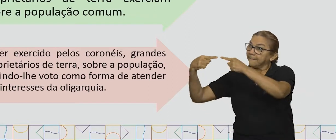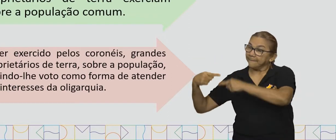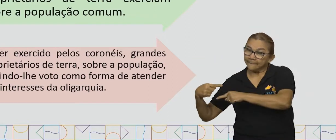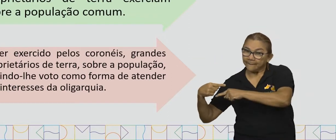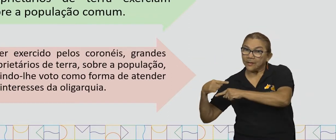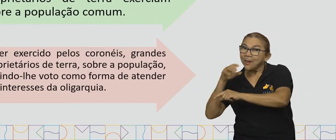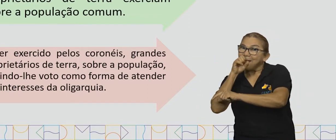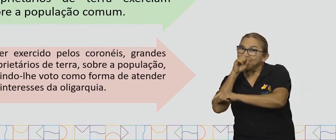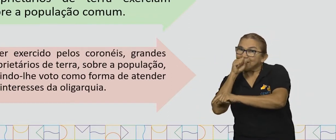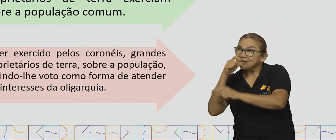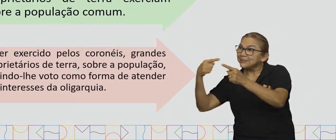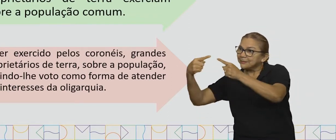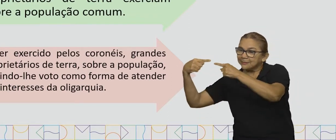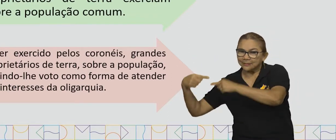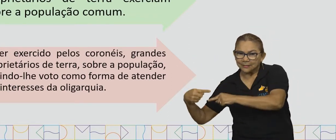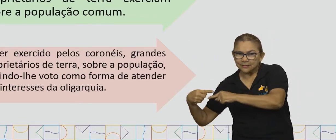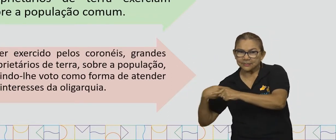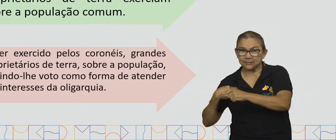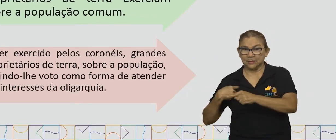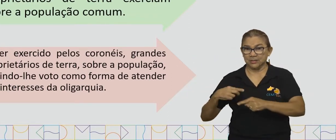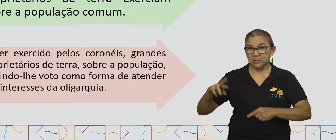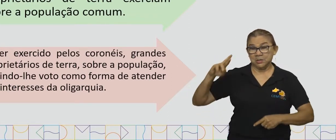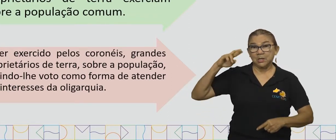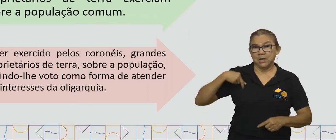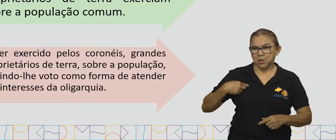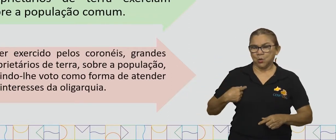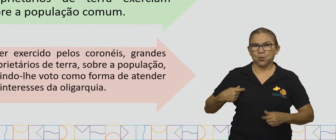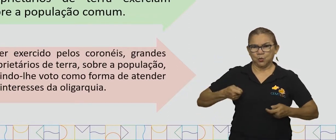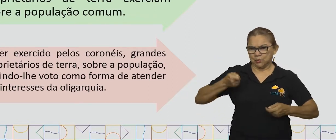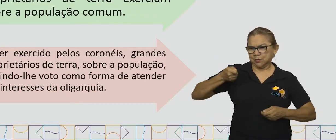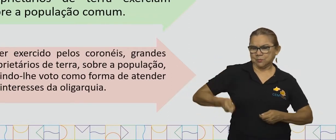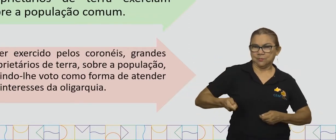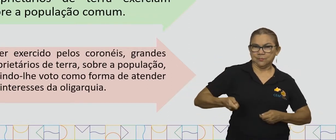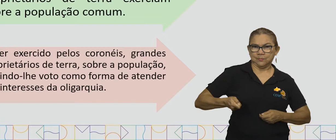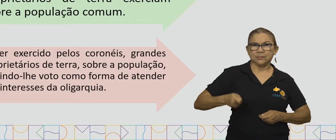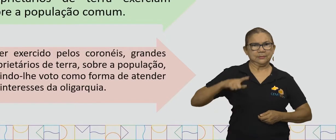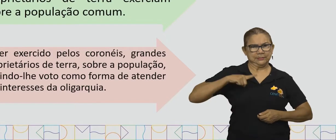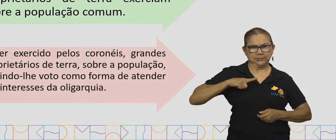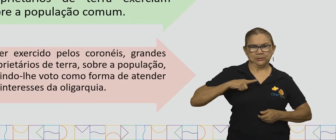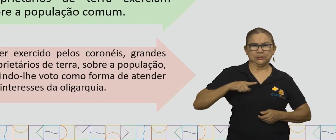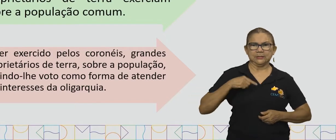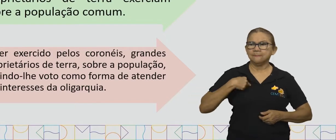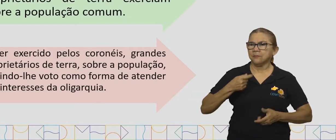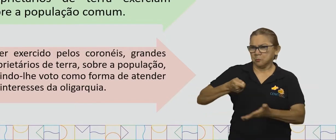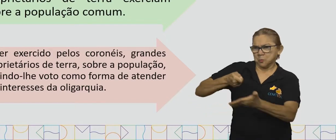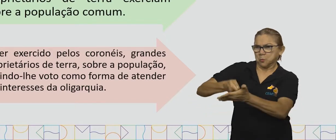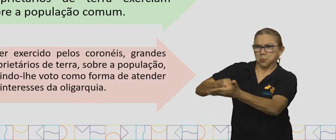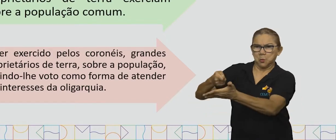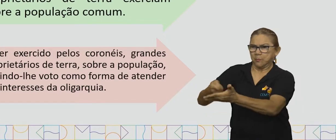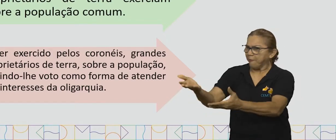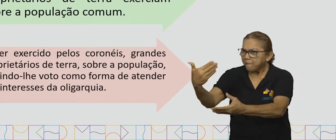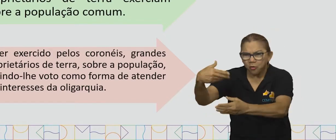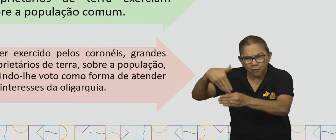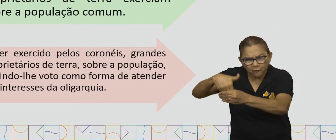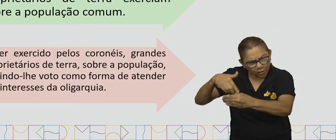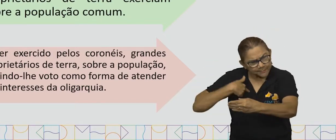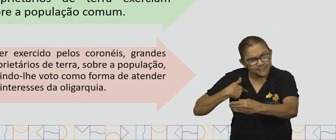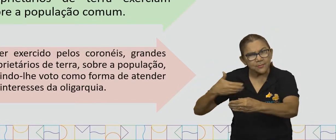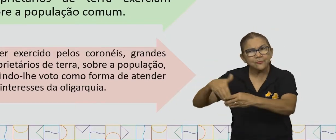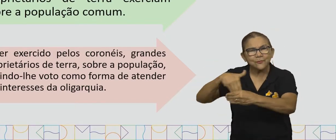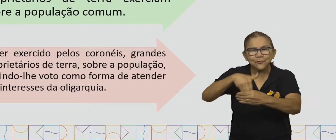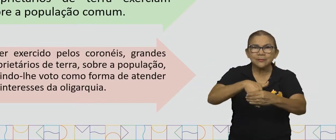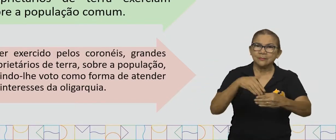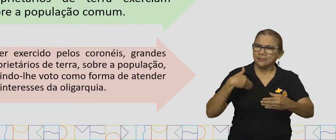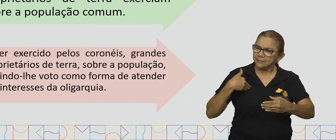pelos coronéis, que eram os grandes proprietários de terra, em que exigiam voto da população como forma de atender